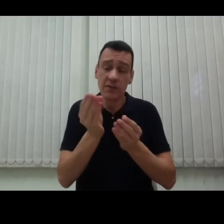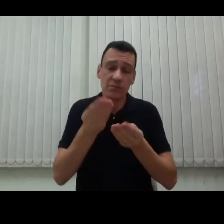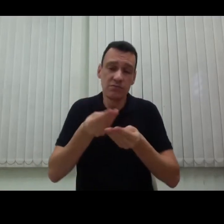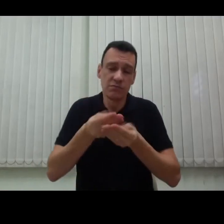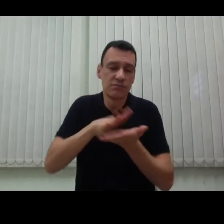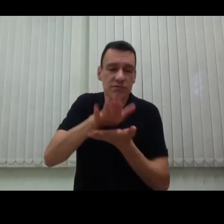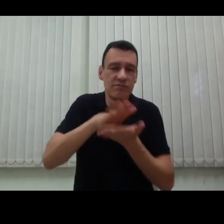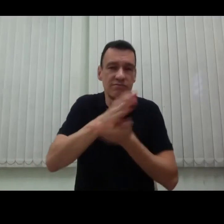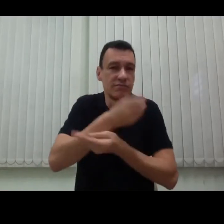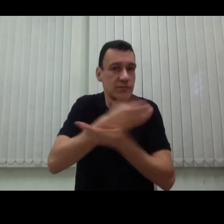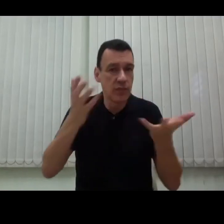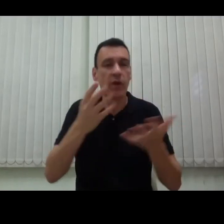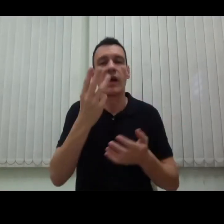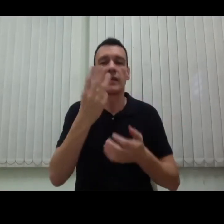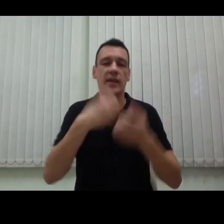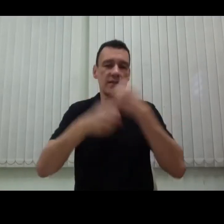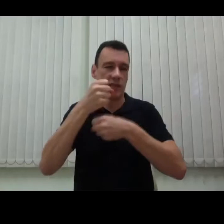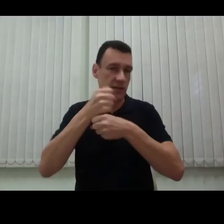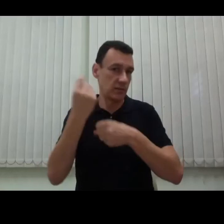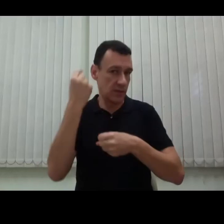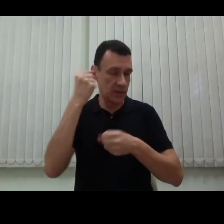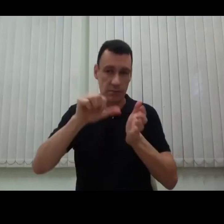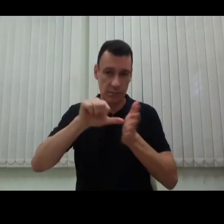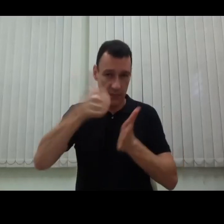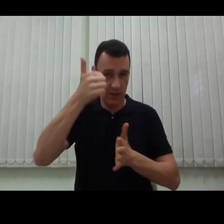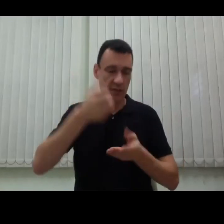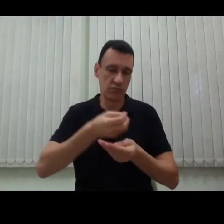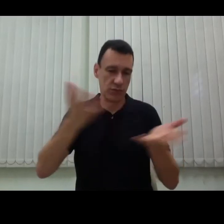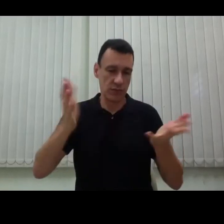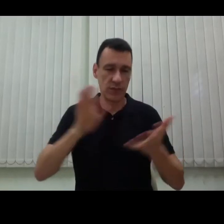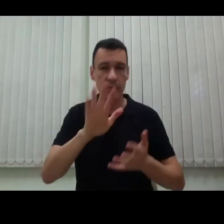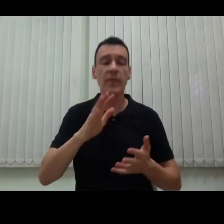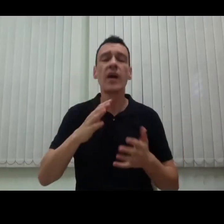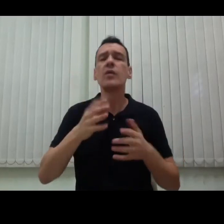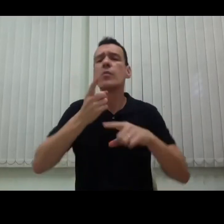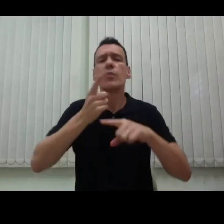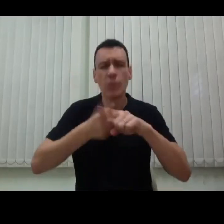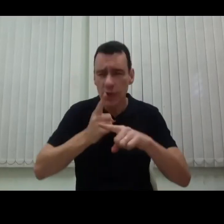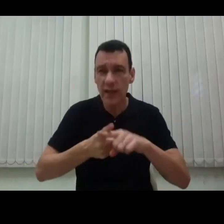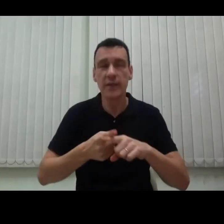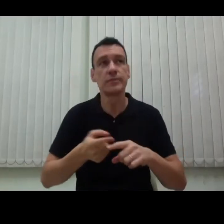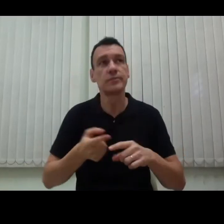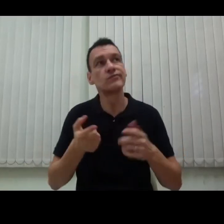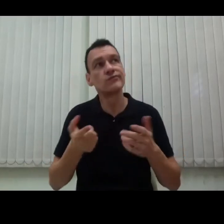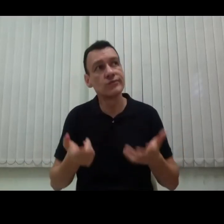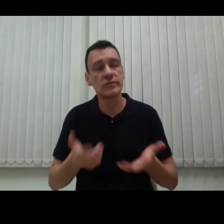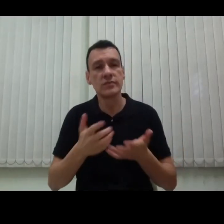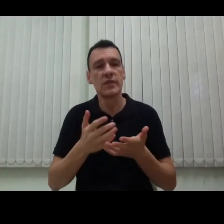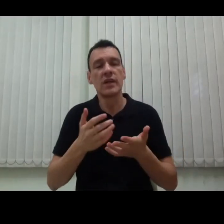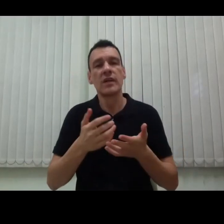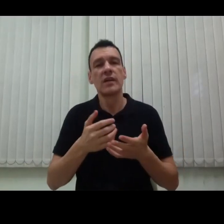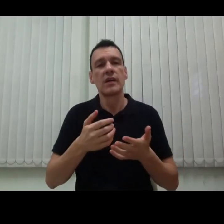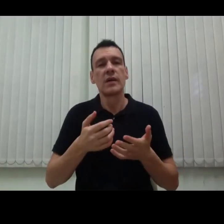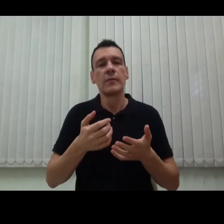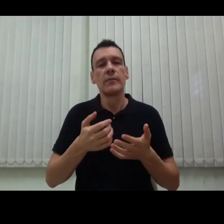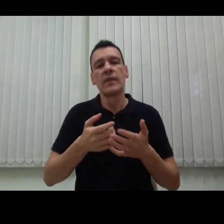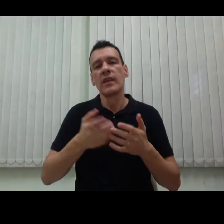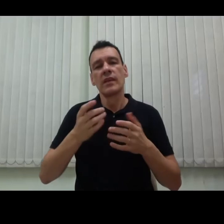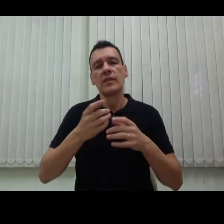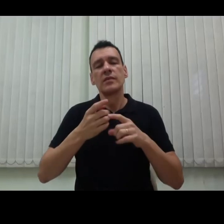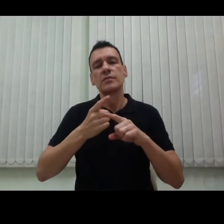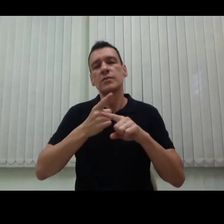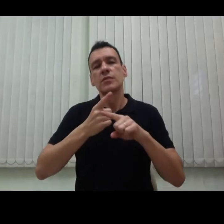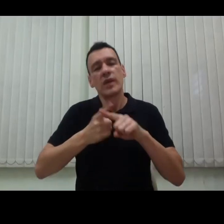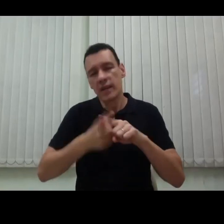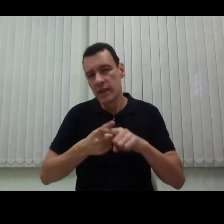muitos fatores, né? Mas isso se deve também ao tempo que foi